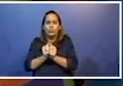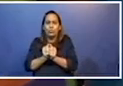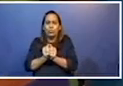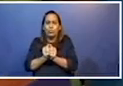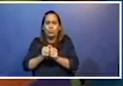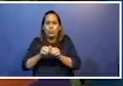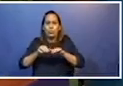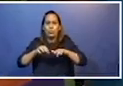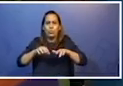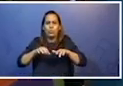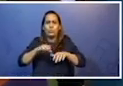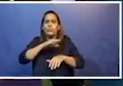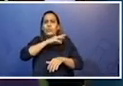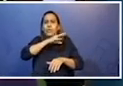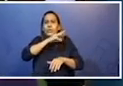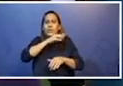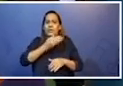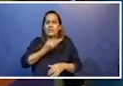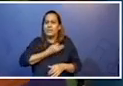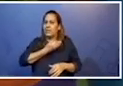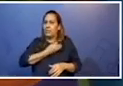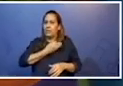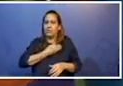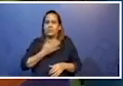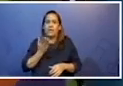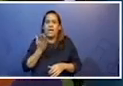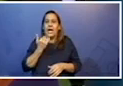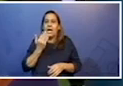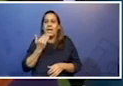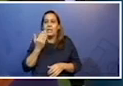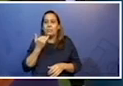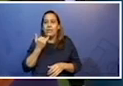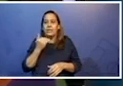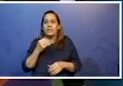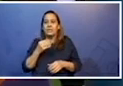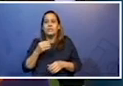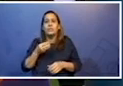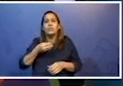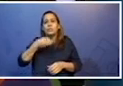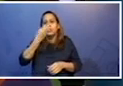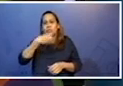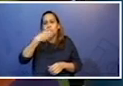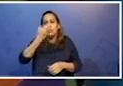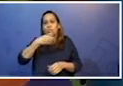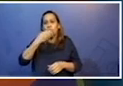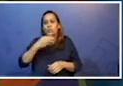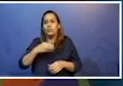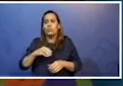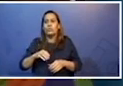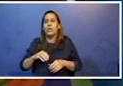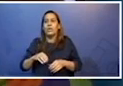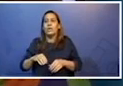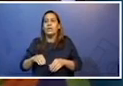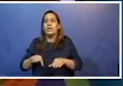animal inofensivo. Alimenta-se de pequenos animais e de frutos dos cerrados,